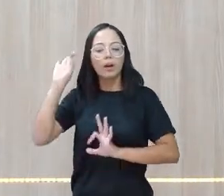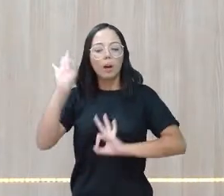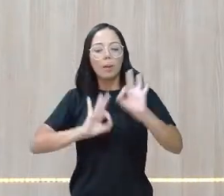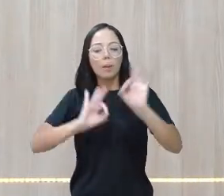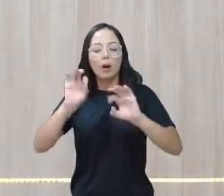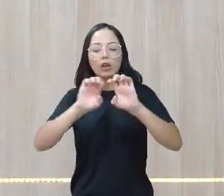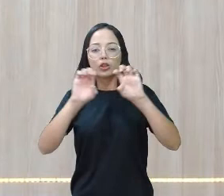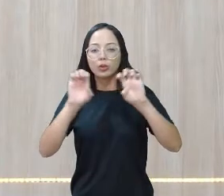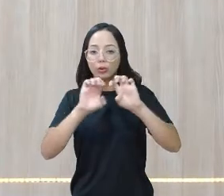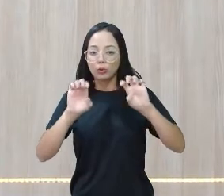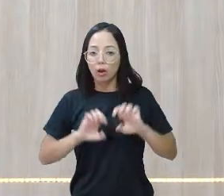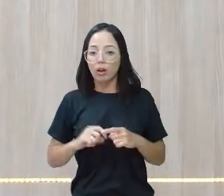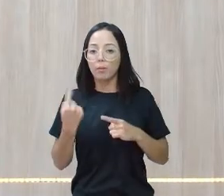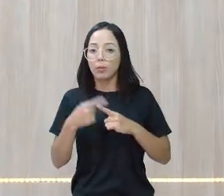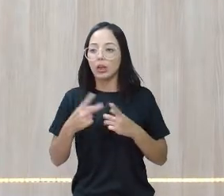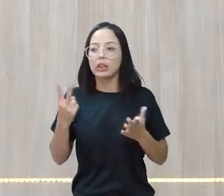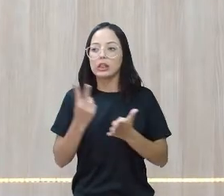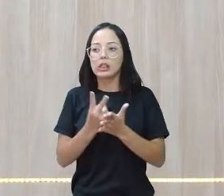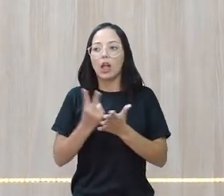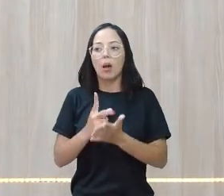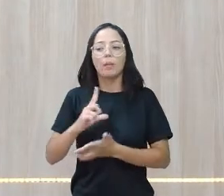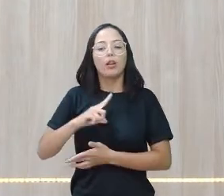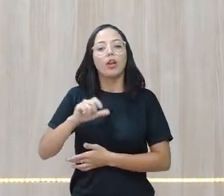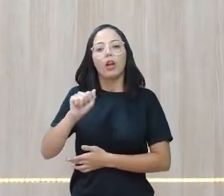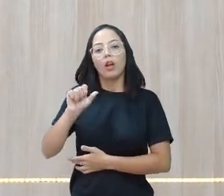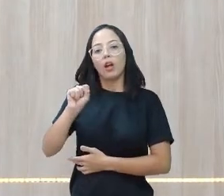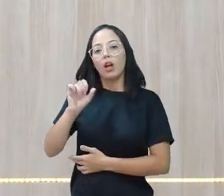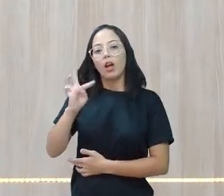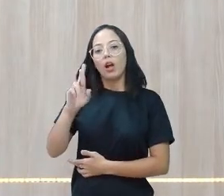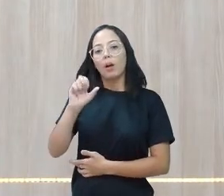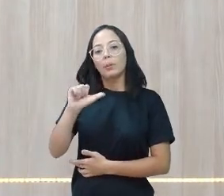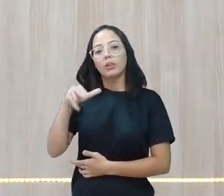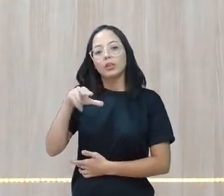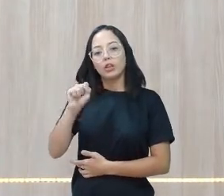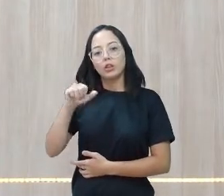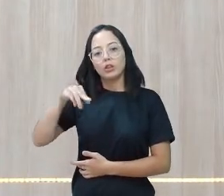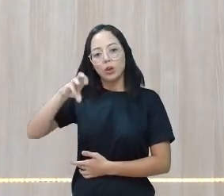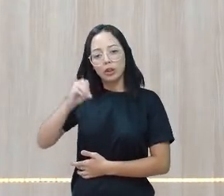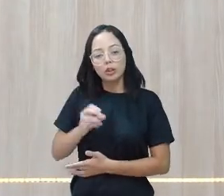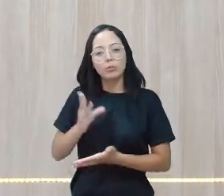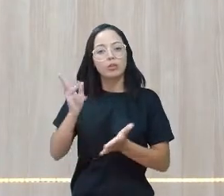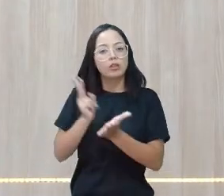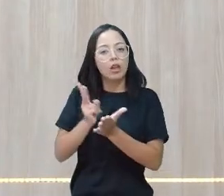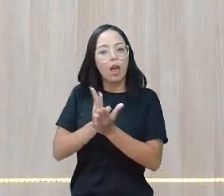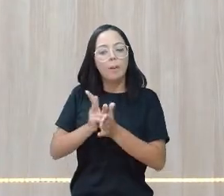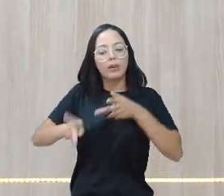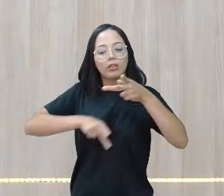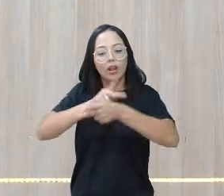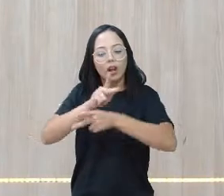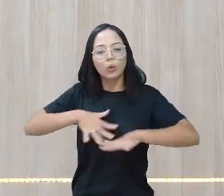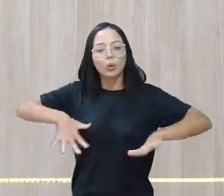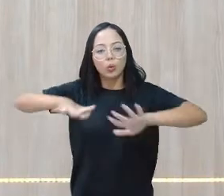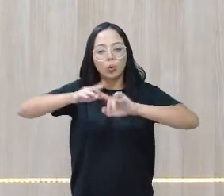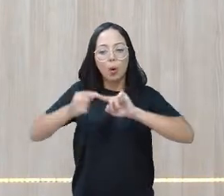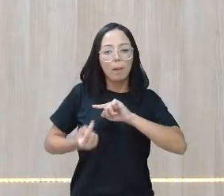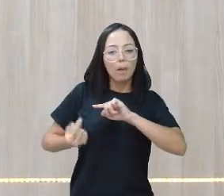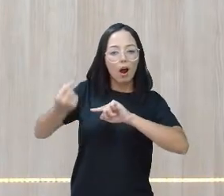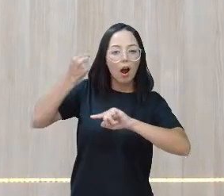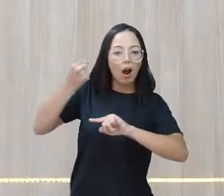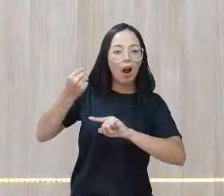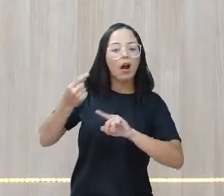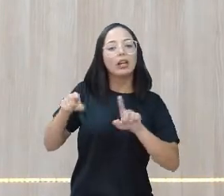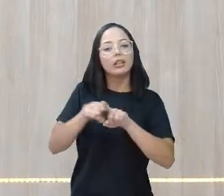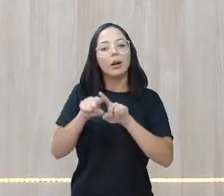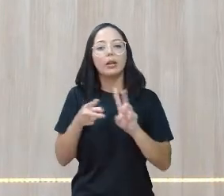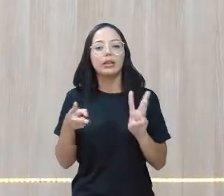porque o abstracionismo ele sempre existiu na arte, né, dos povos primitivos, na arte indígena e